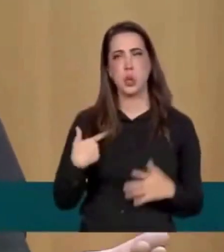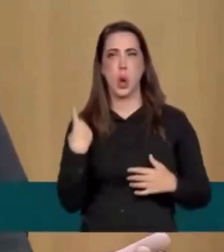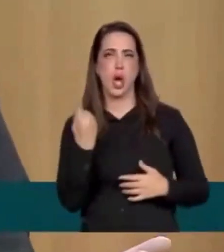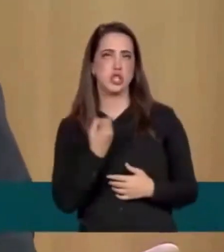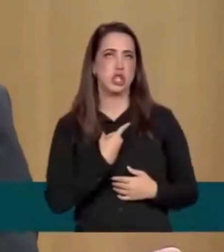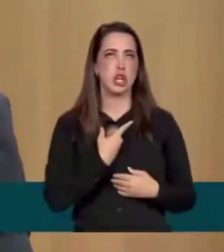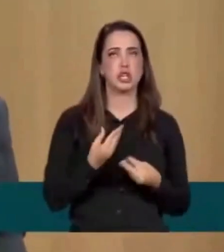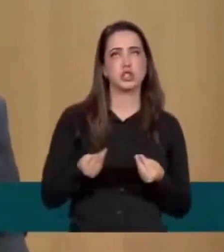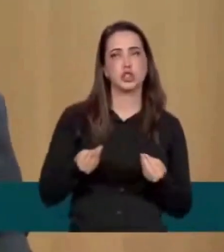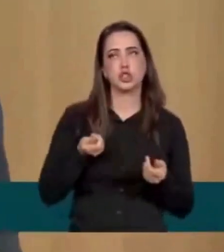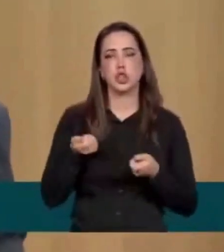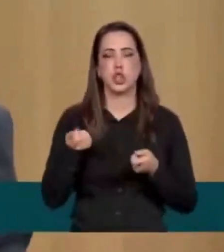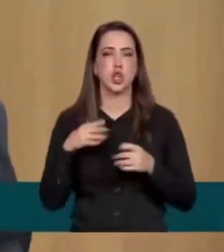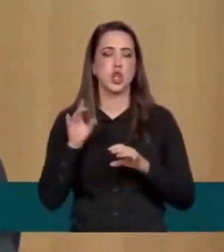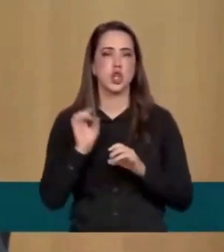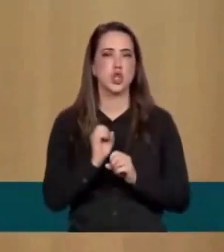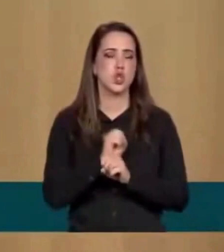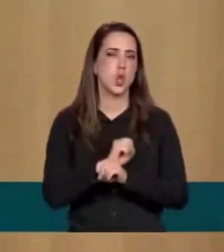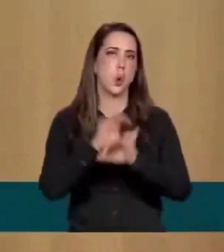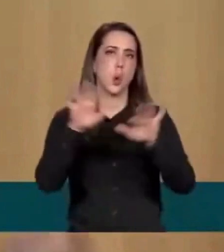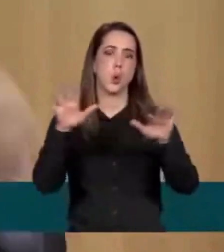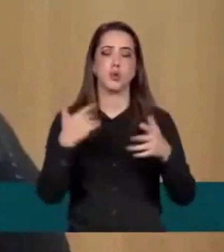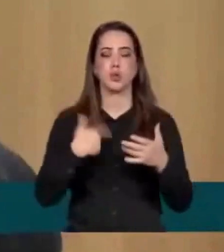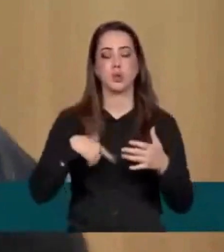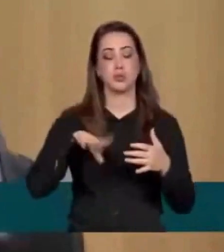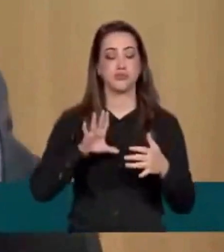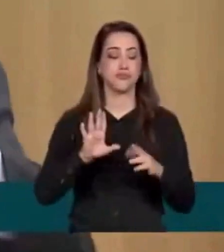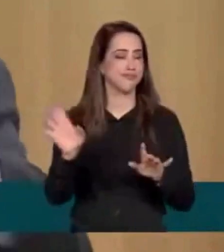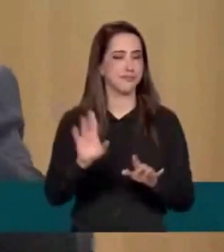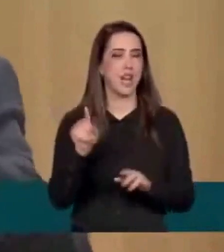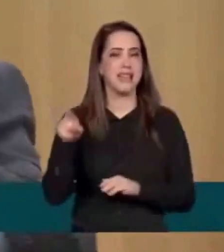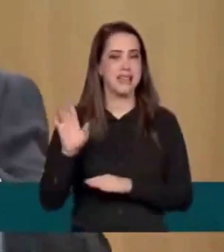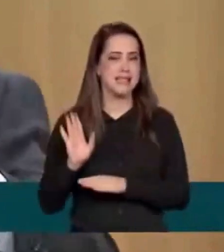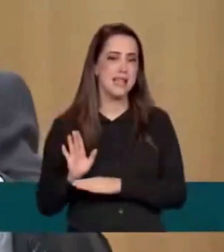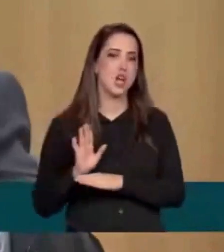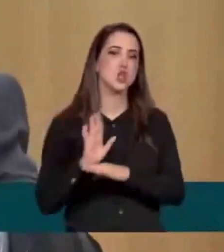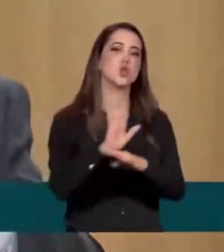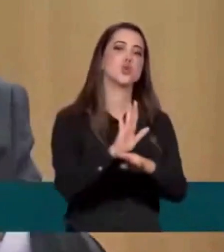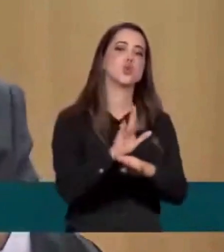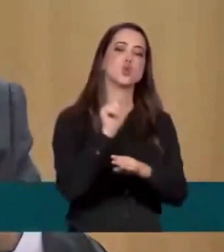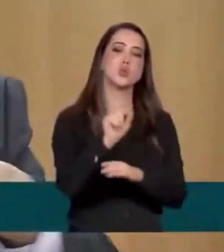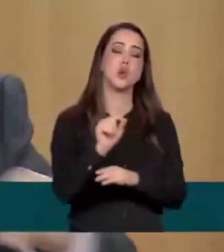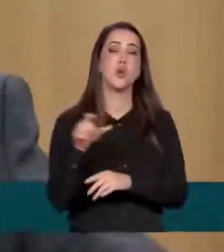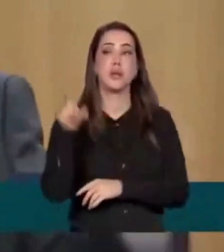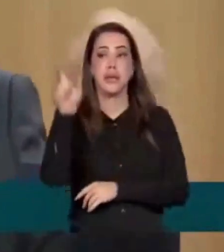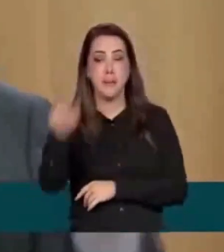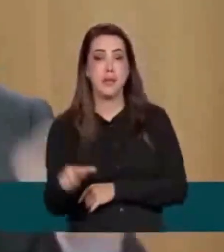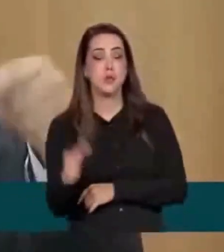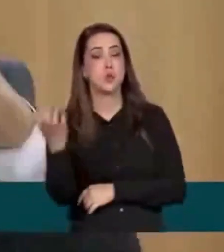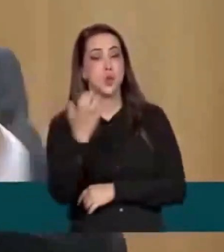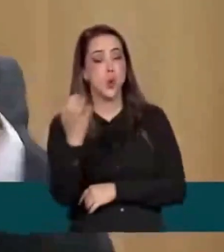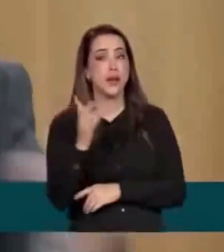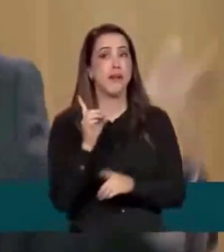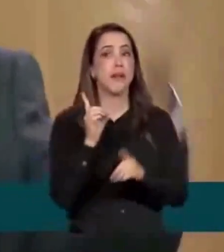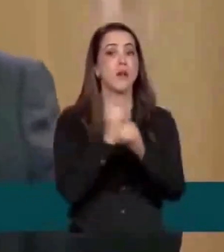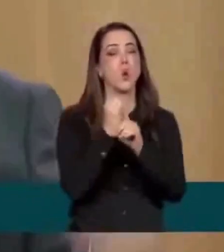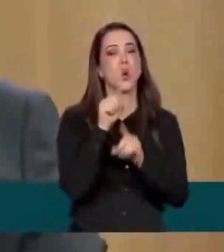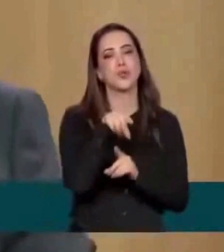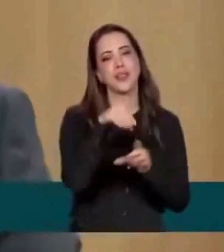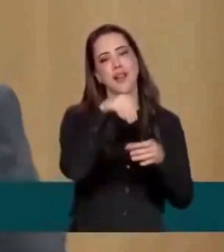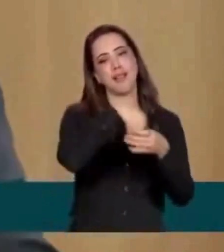recipiente em que você coloca qualquer líquido. Eles ajudam a escolher o líquido que o consumidor vai encontrar dentro